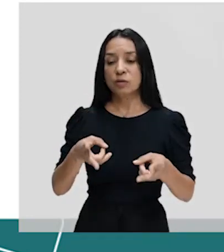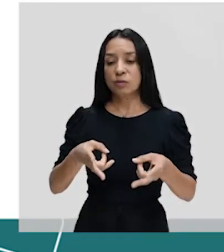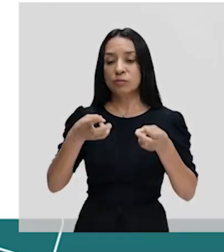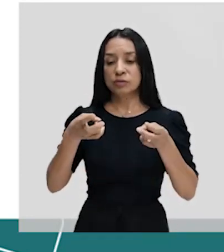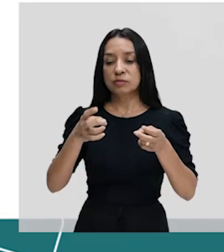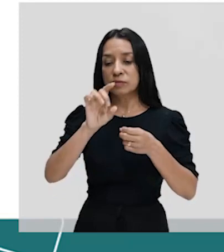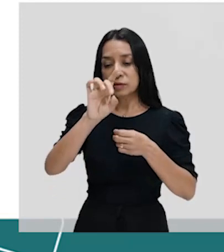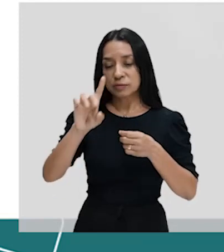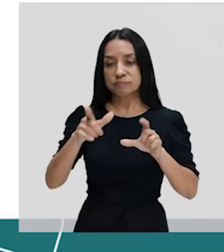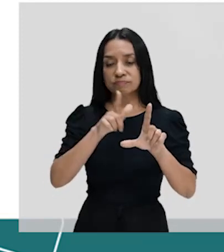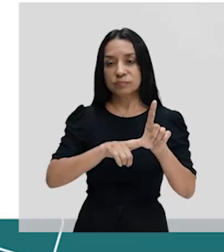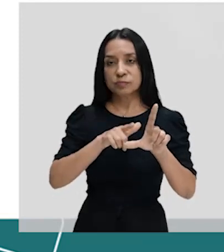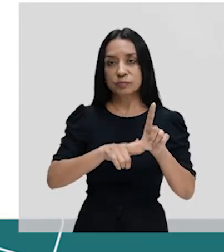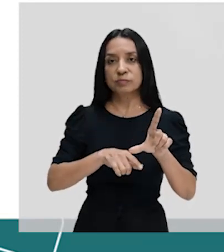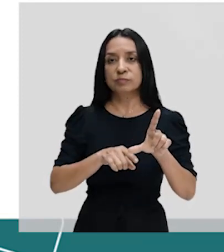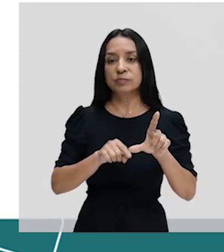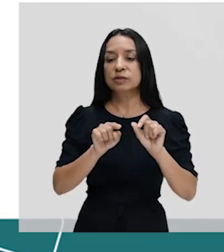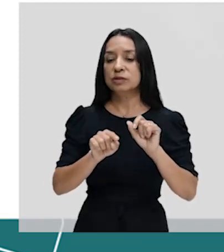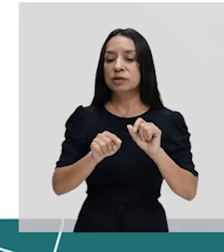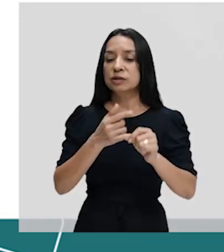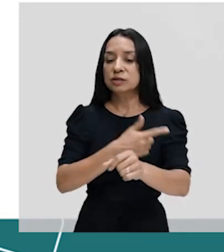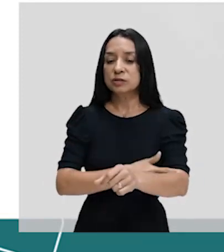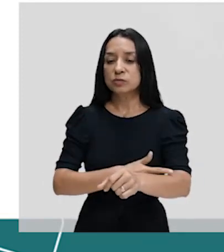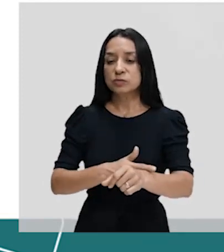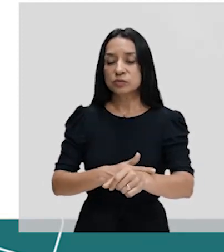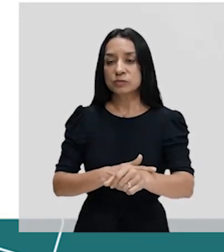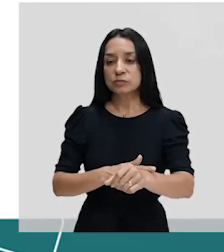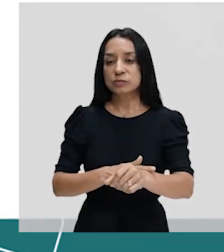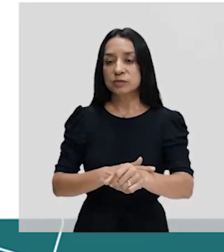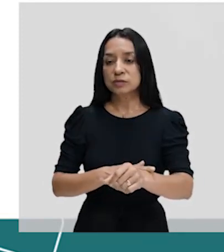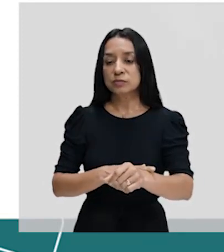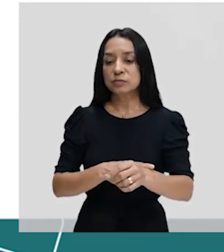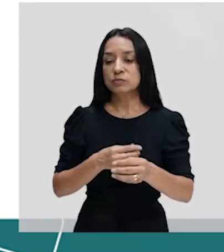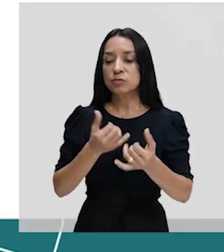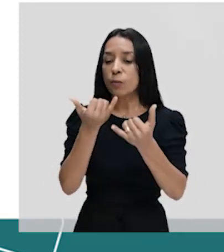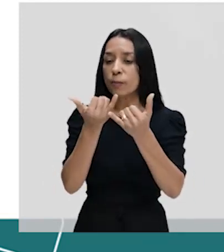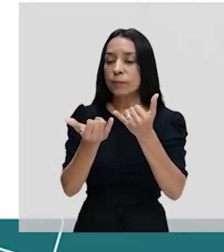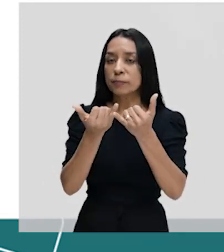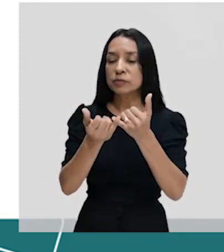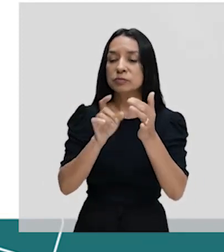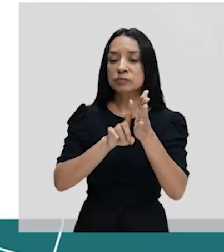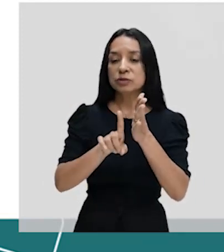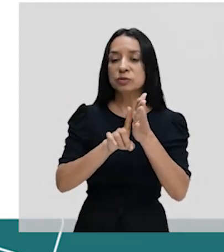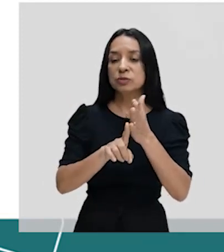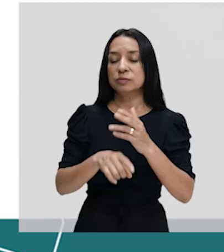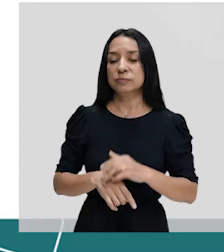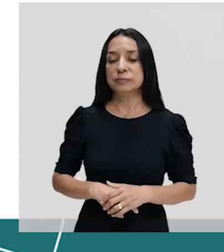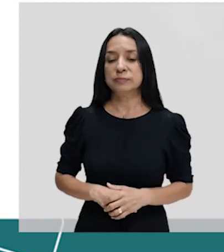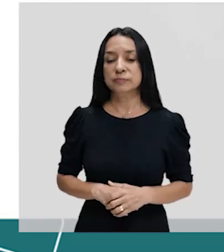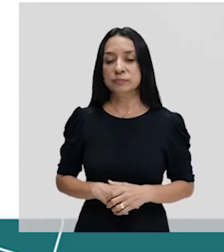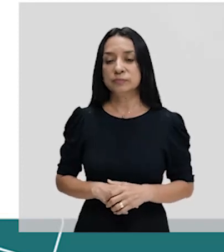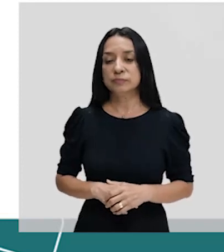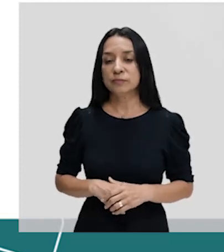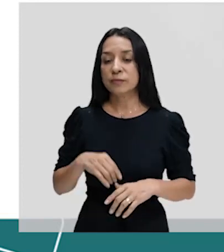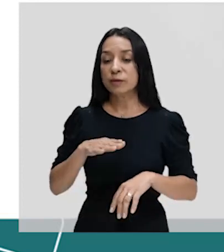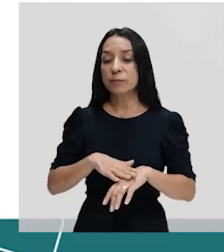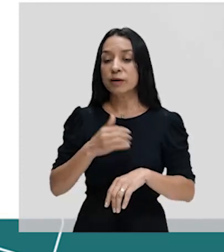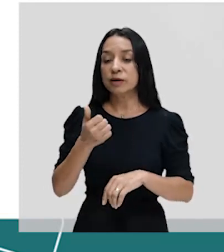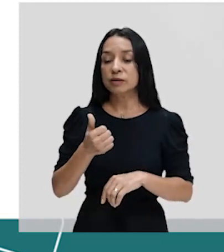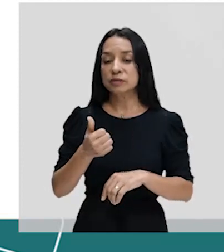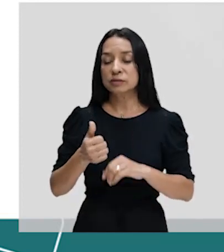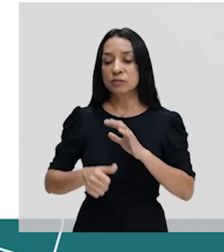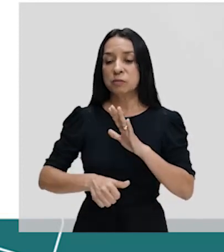observarmos cada letra para você já ir se acostumando aí com o formato de questão, tá? Bom, essa foi mais uma questão, vamos